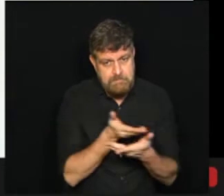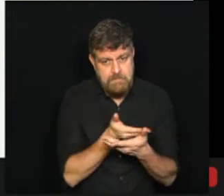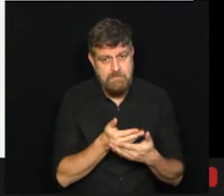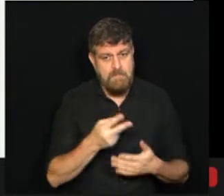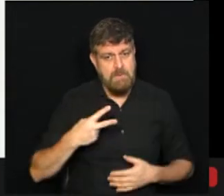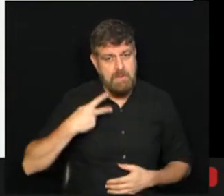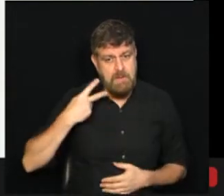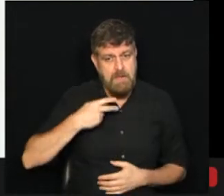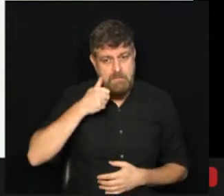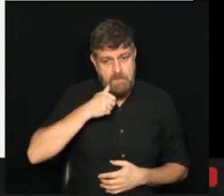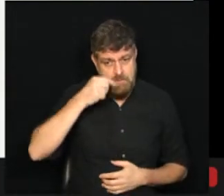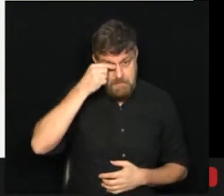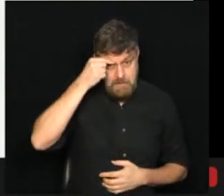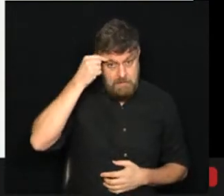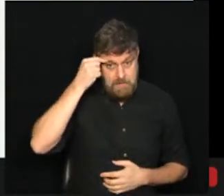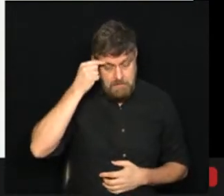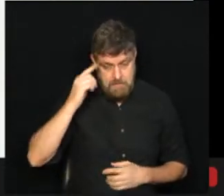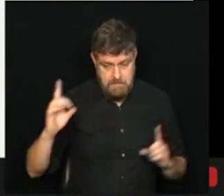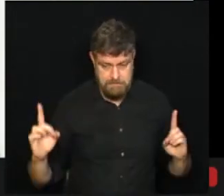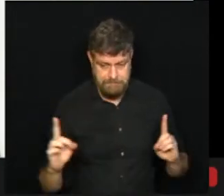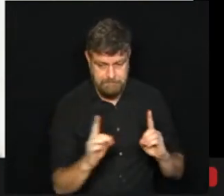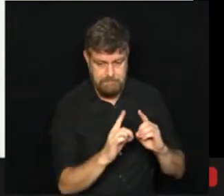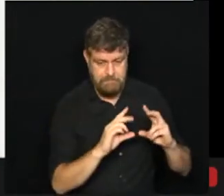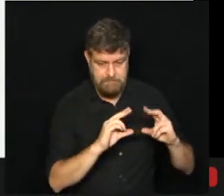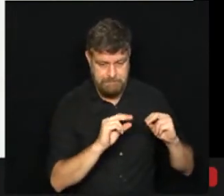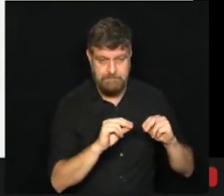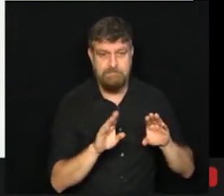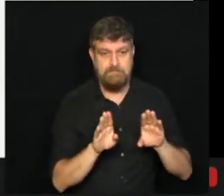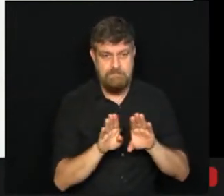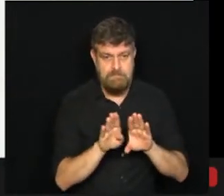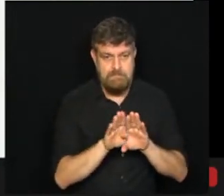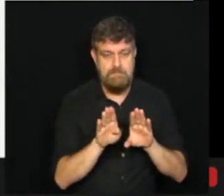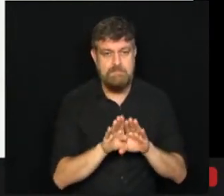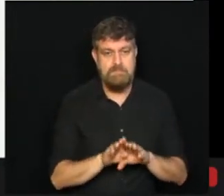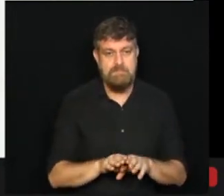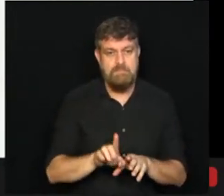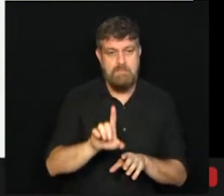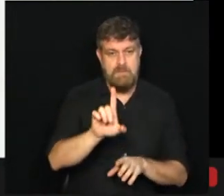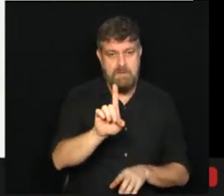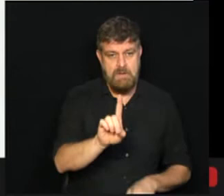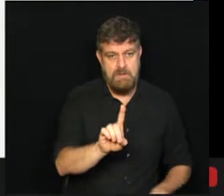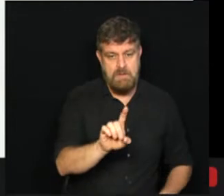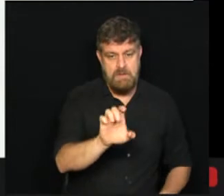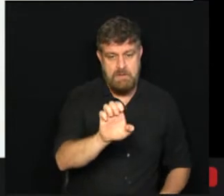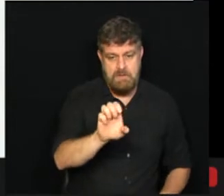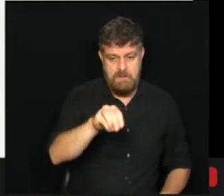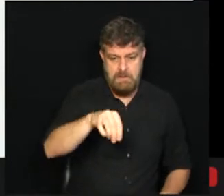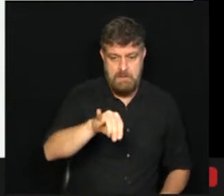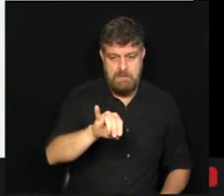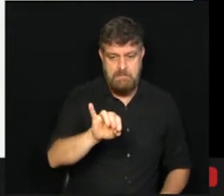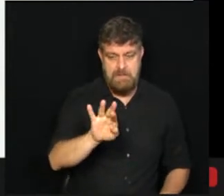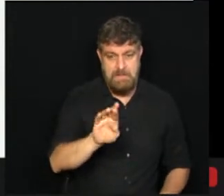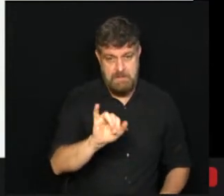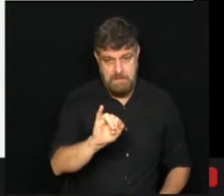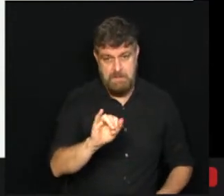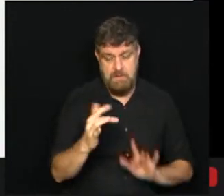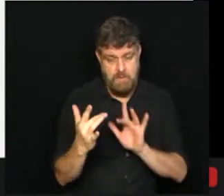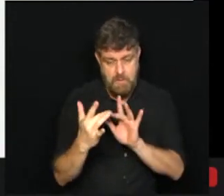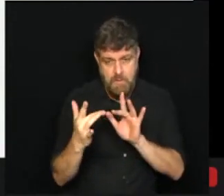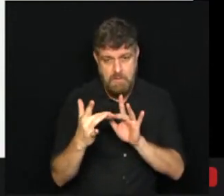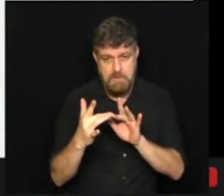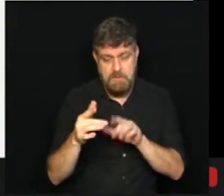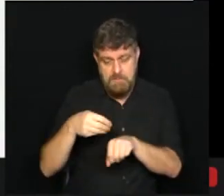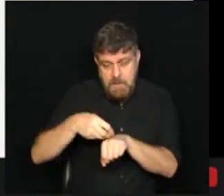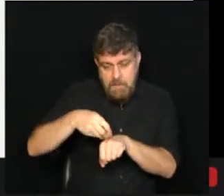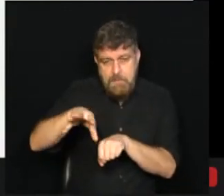vereadora Paola, entro em contato com o doutor Dimitri também, que tem o contato dele direto, para comunicar o que